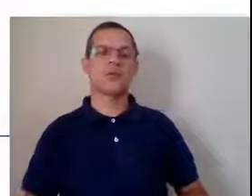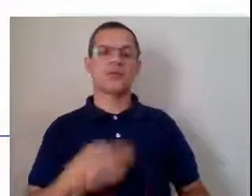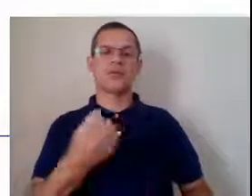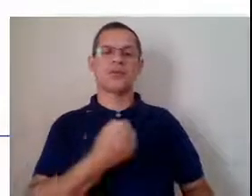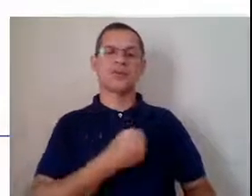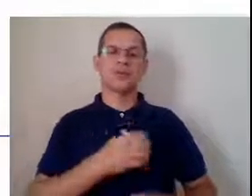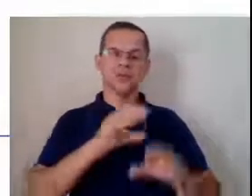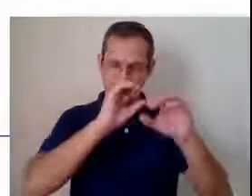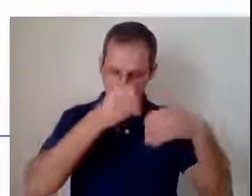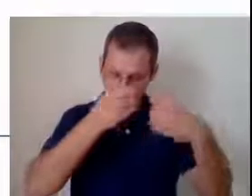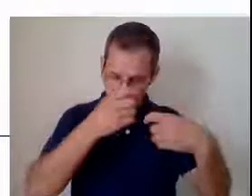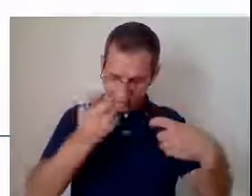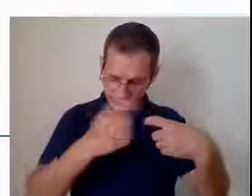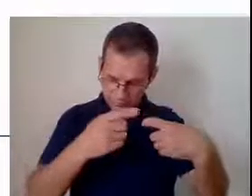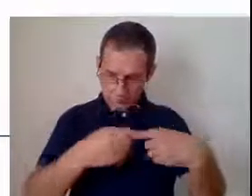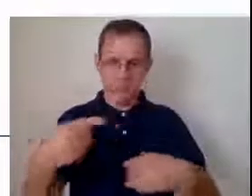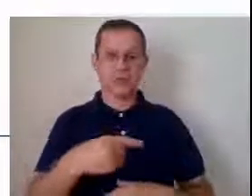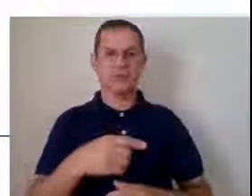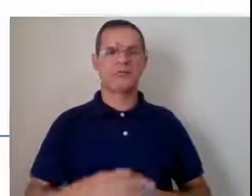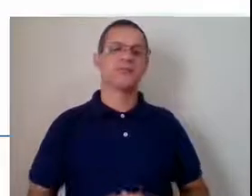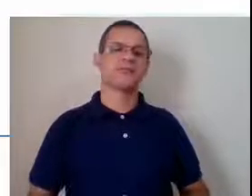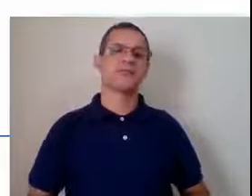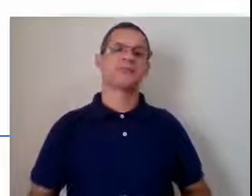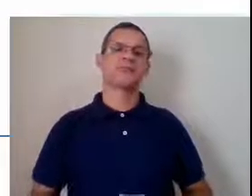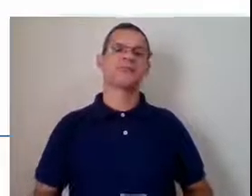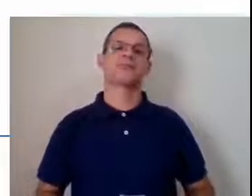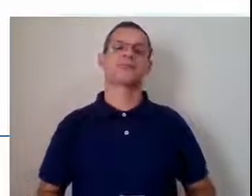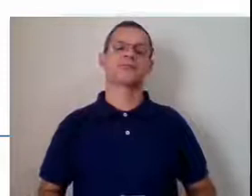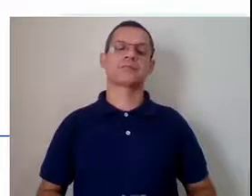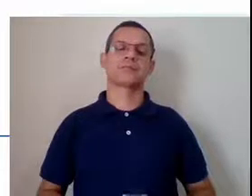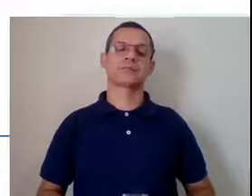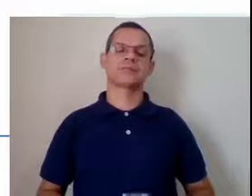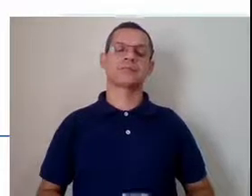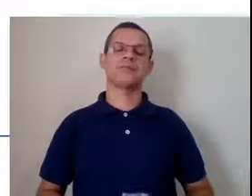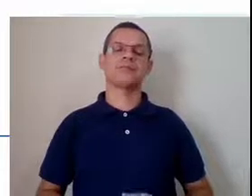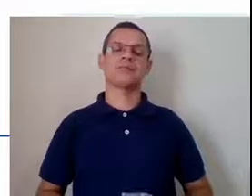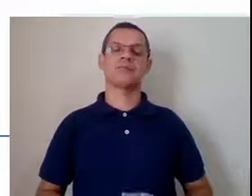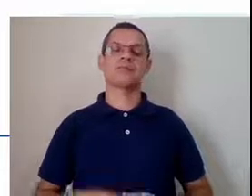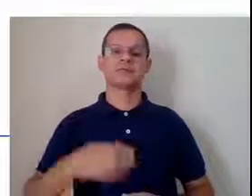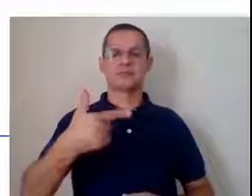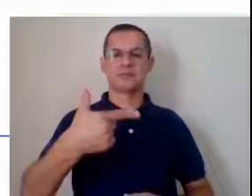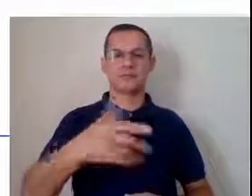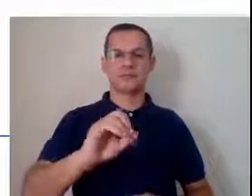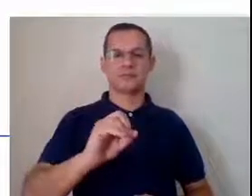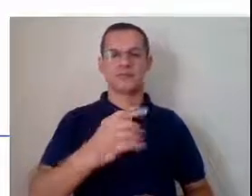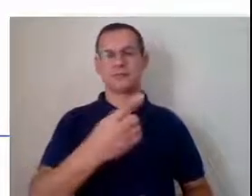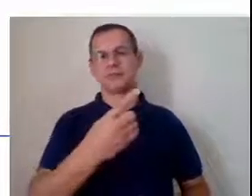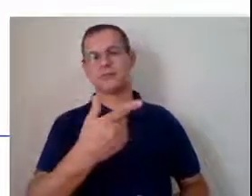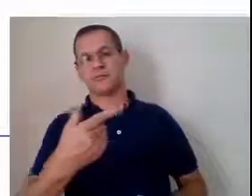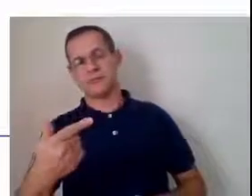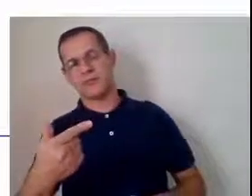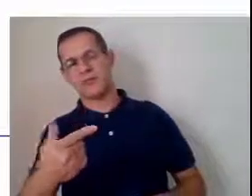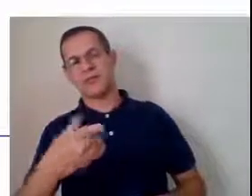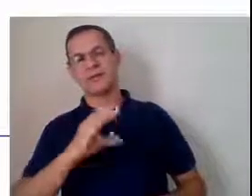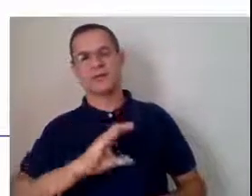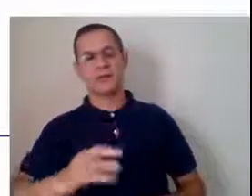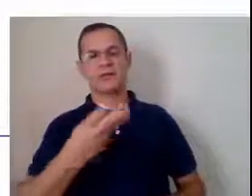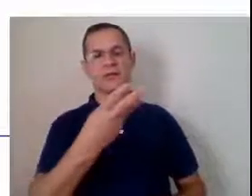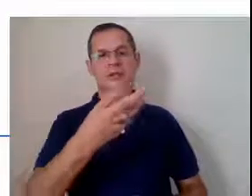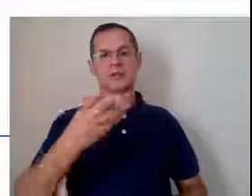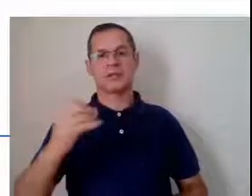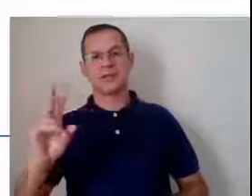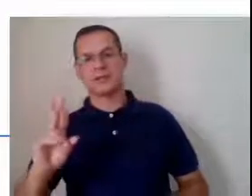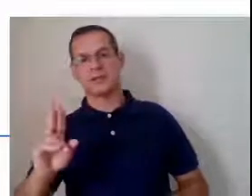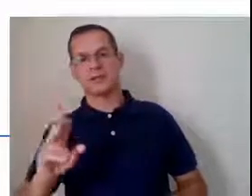de consultas a diminuir. No ano de 2012 foram investidos